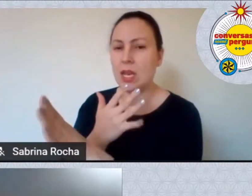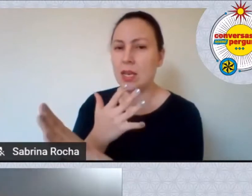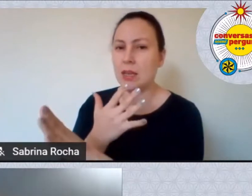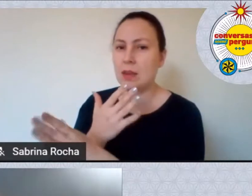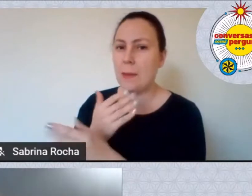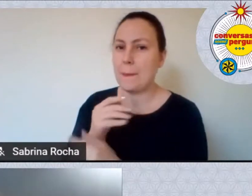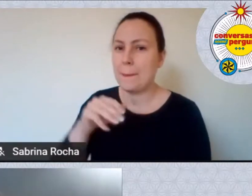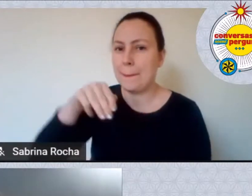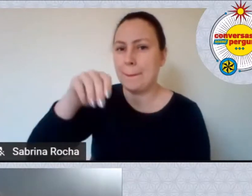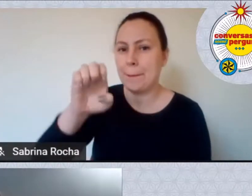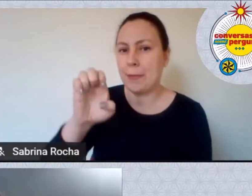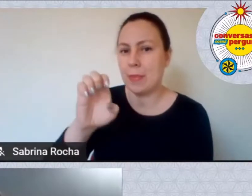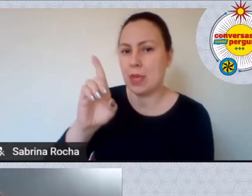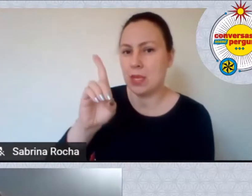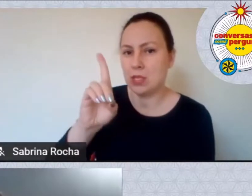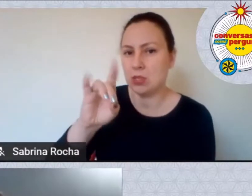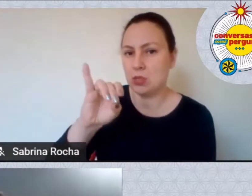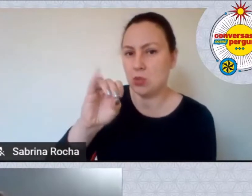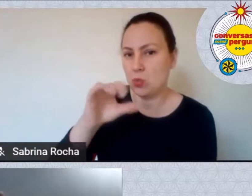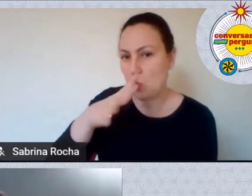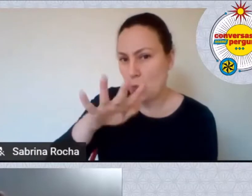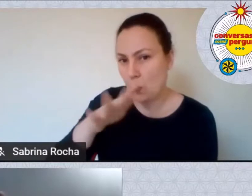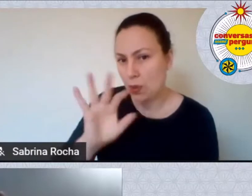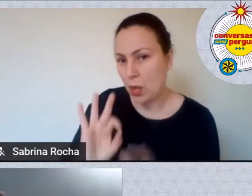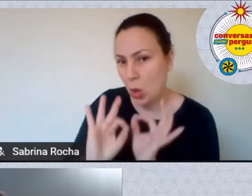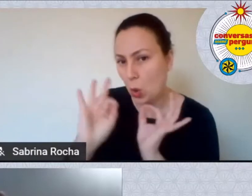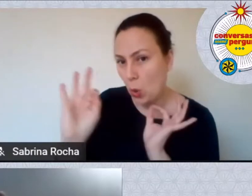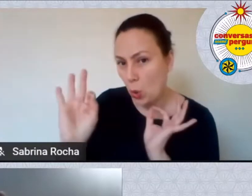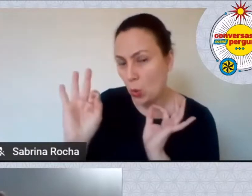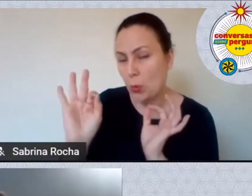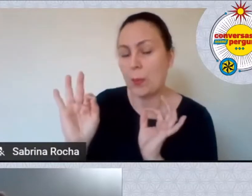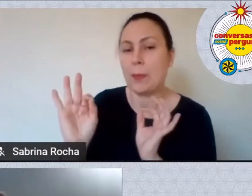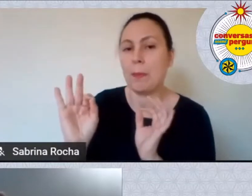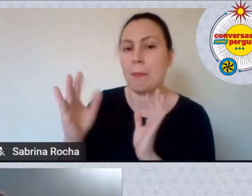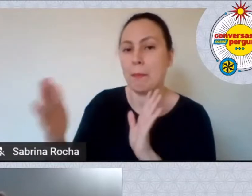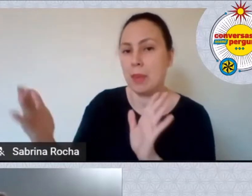você falou no início, né, pode desencadear nas nossas vidas?